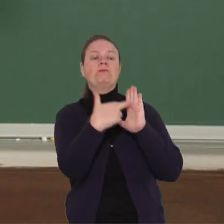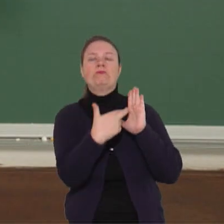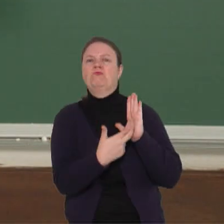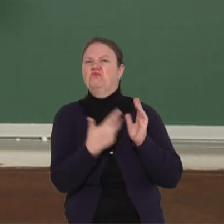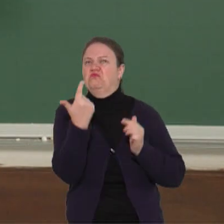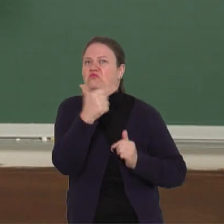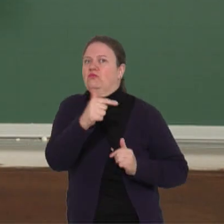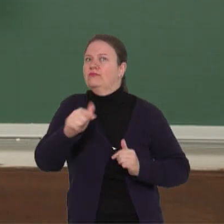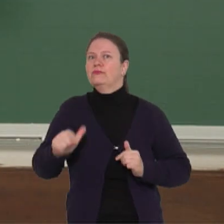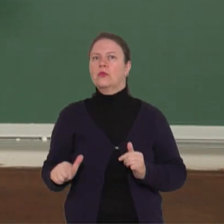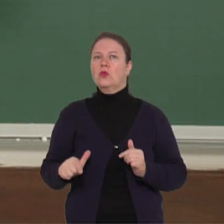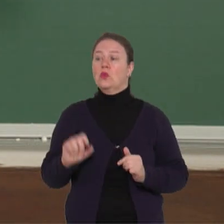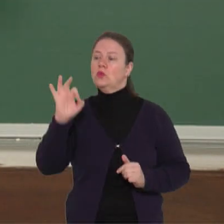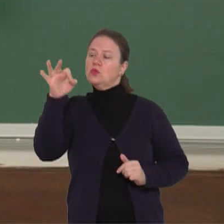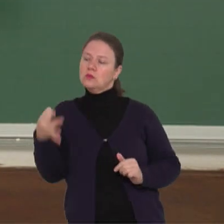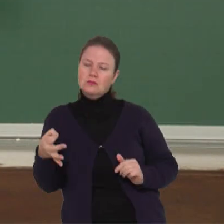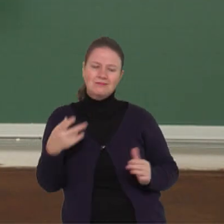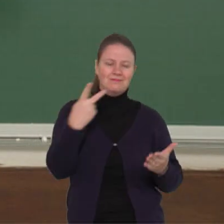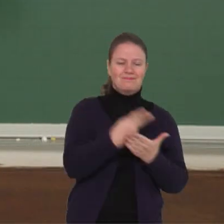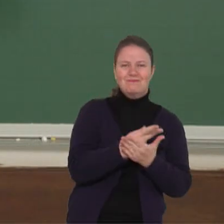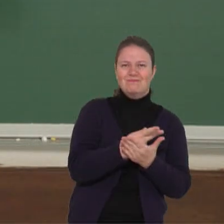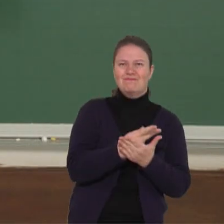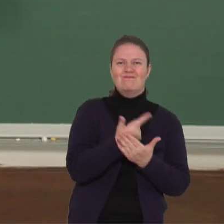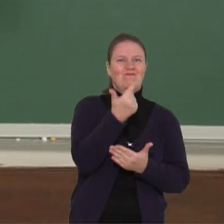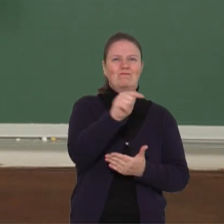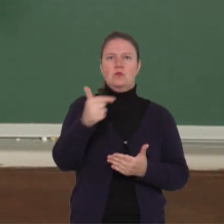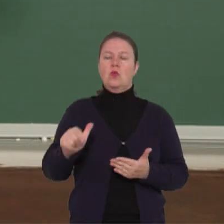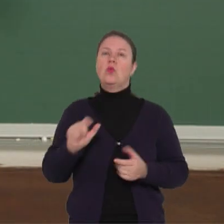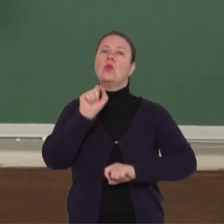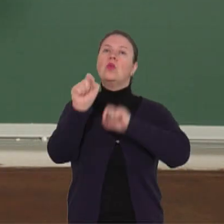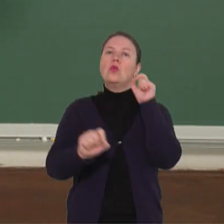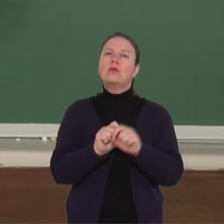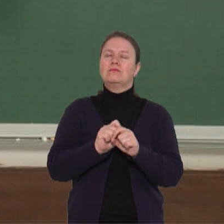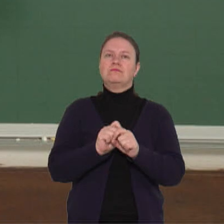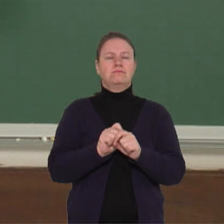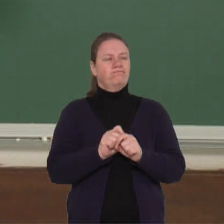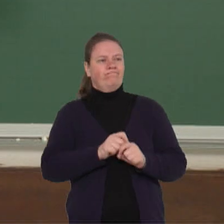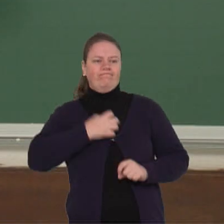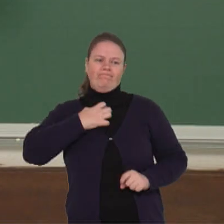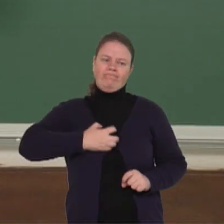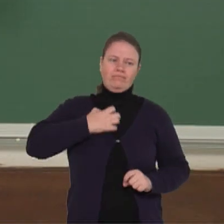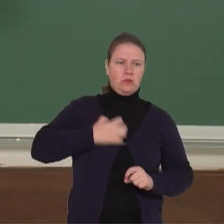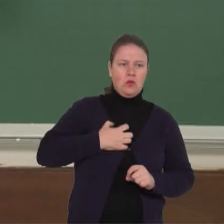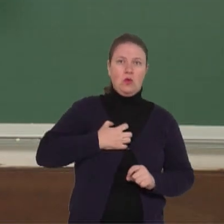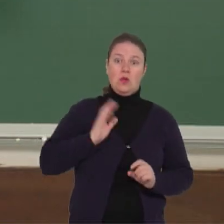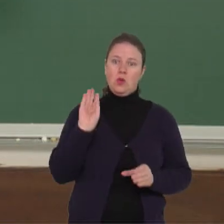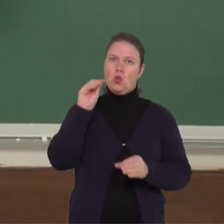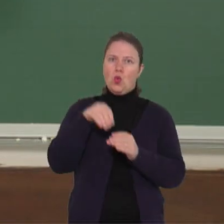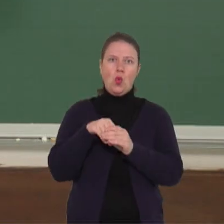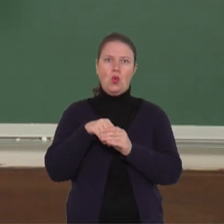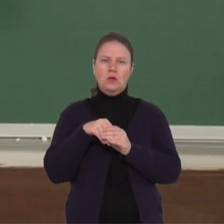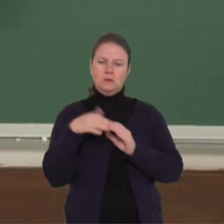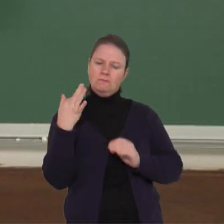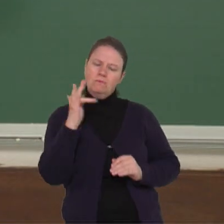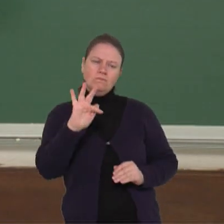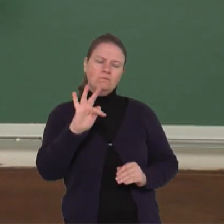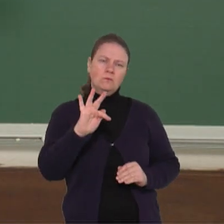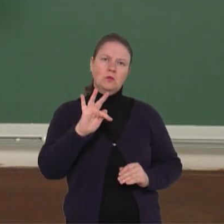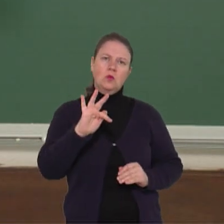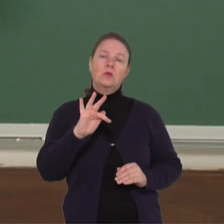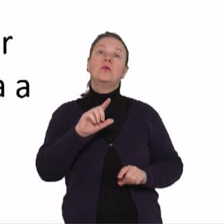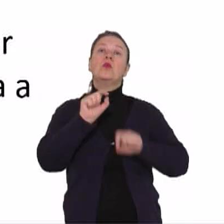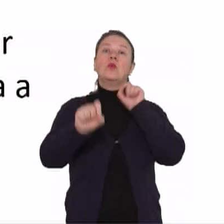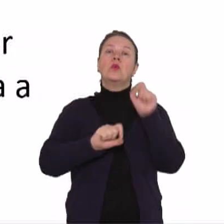entre o que é certo, o que é errado. E isso acaba gerando uma insatisfação muito grande dentro da França. Então a gente vai ter lá